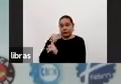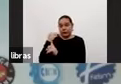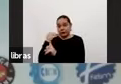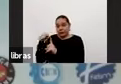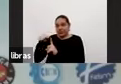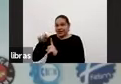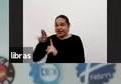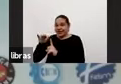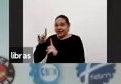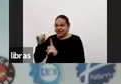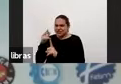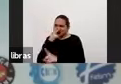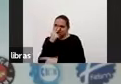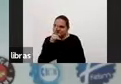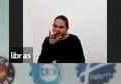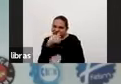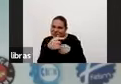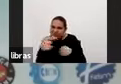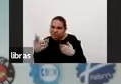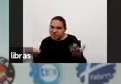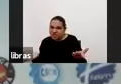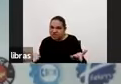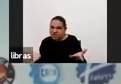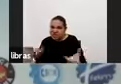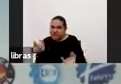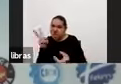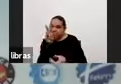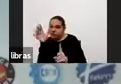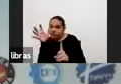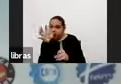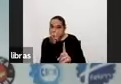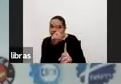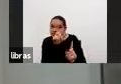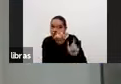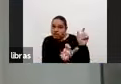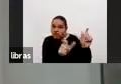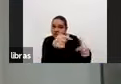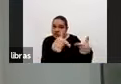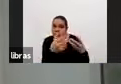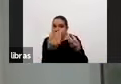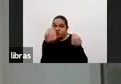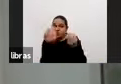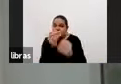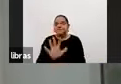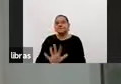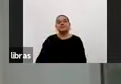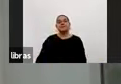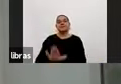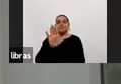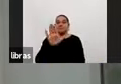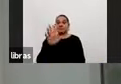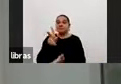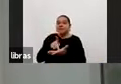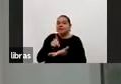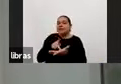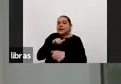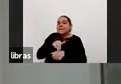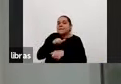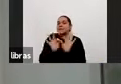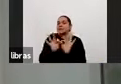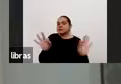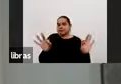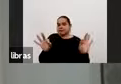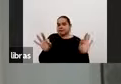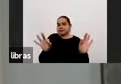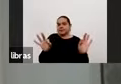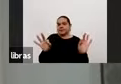que sai essa semana e como é que isso impacta também os trabalhadores? Não, na verdade é até mais simples, né? Ele só precisa de